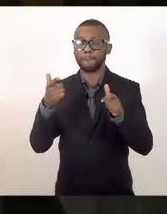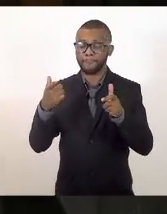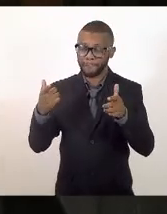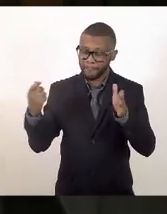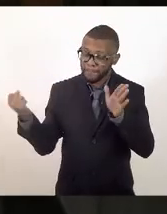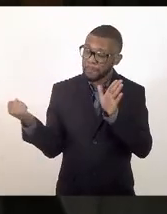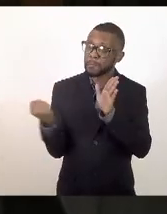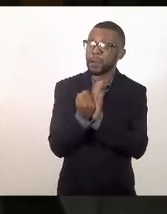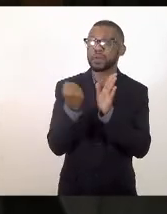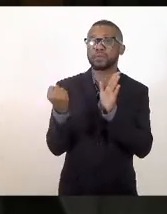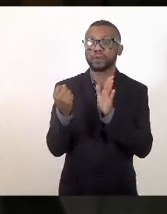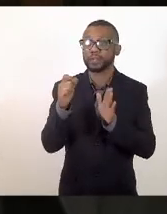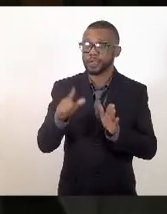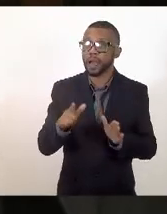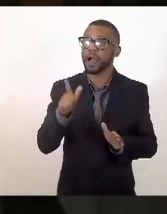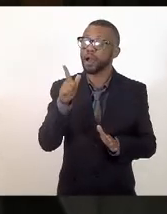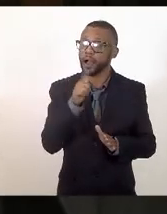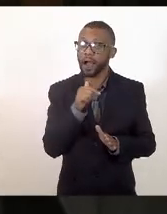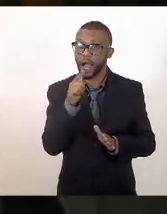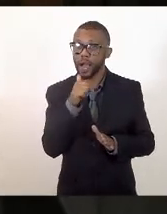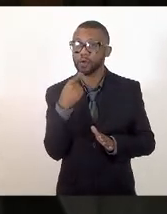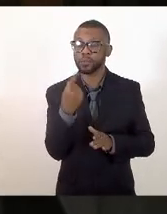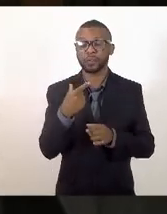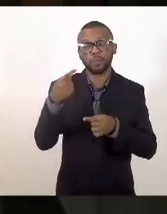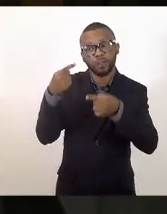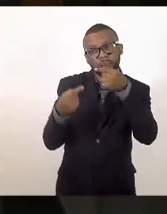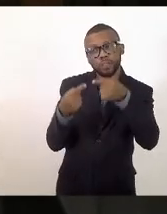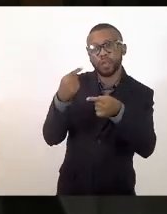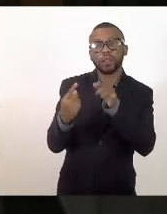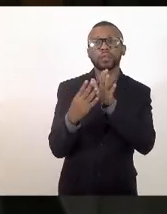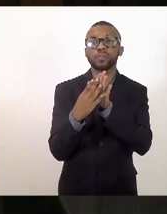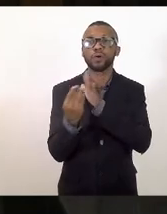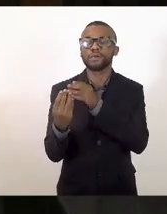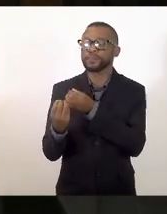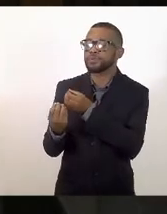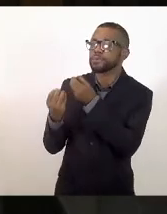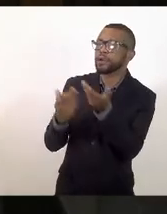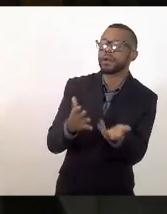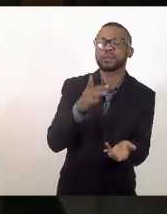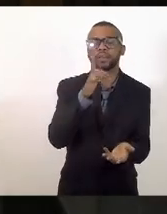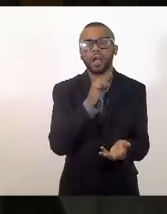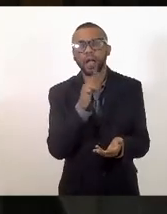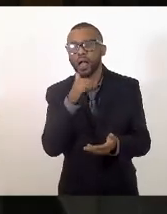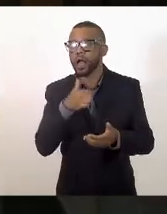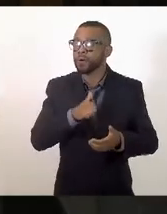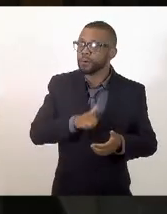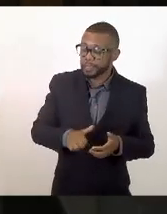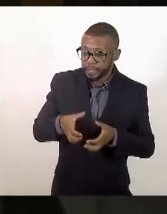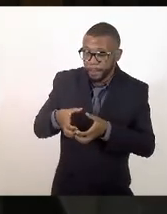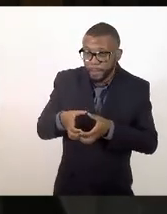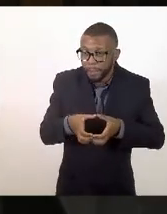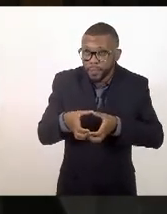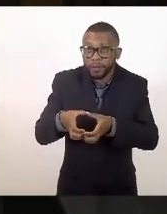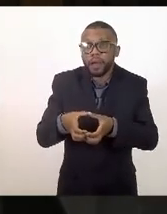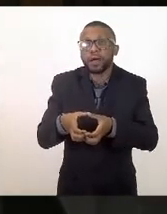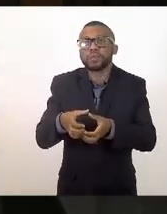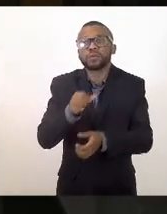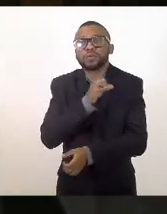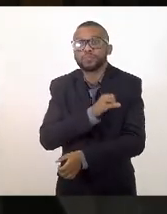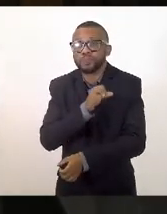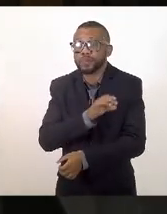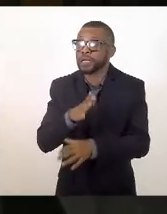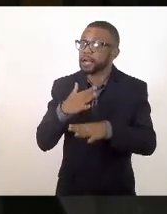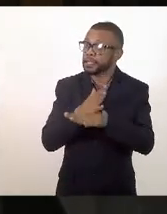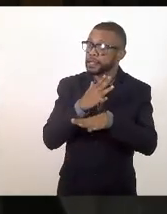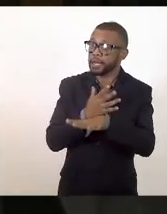que é a água. A gente está no meio de uma discussão da nova modelagem de fornecimento de água e saneamento para o Estado do Rio de Janeiro, e Silva Jardim